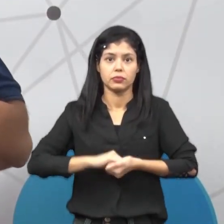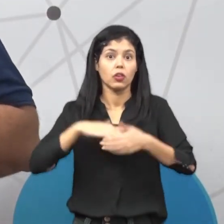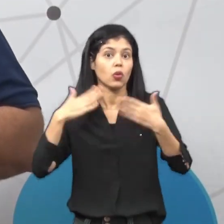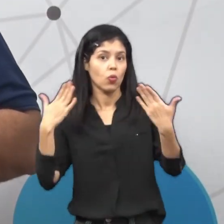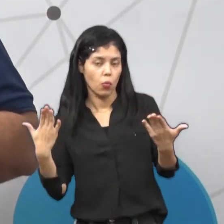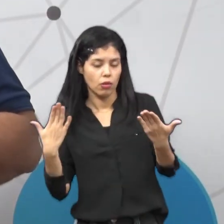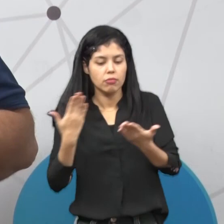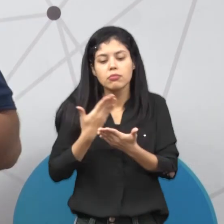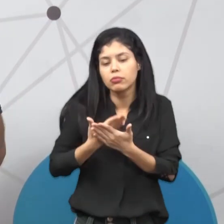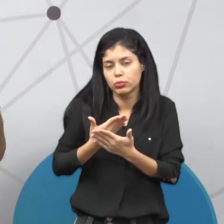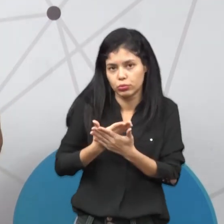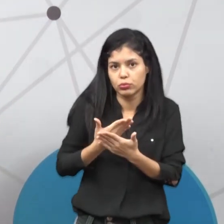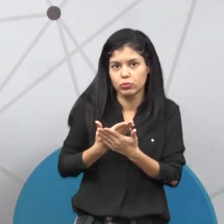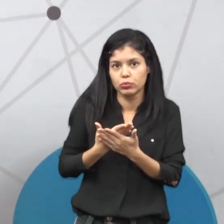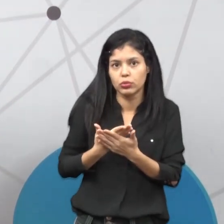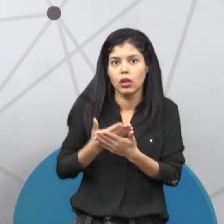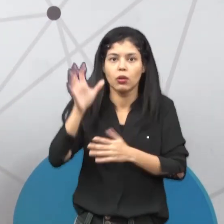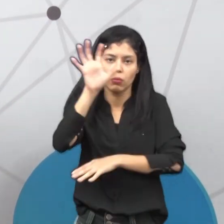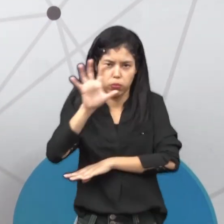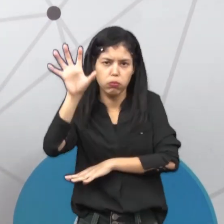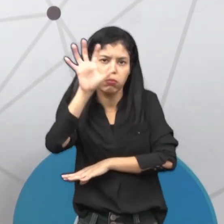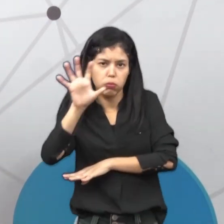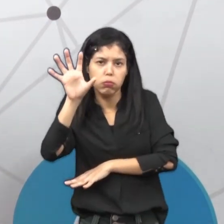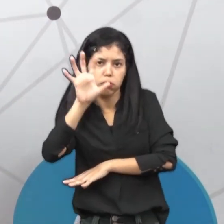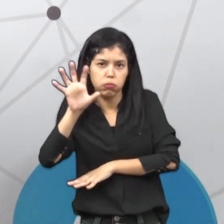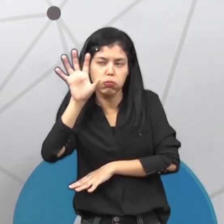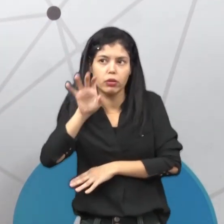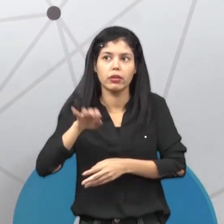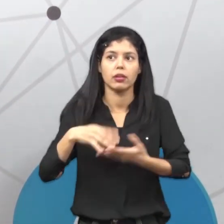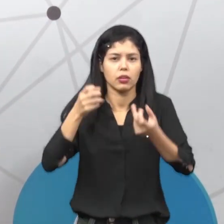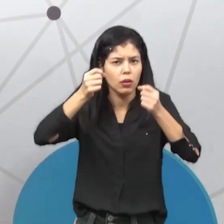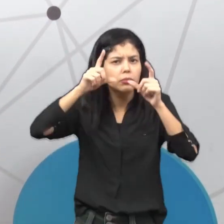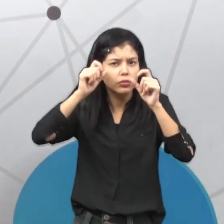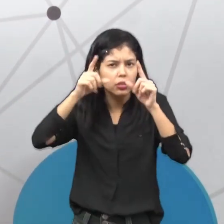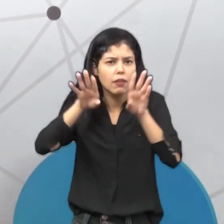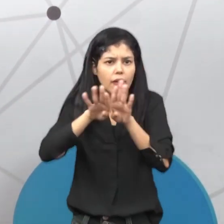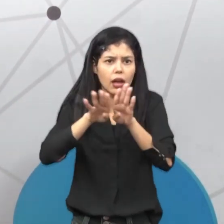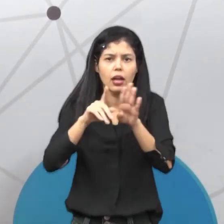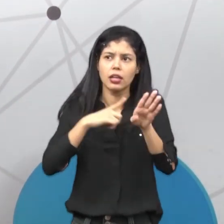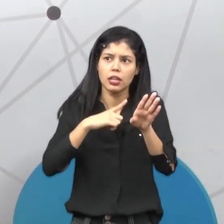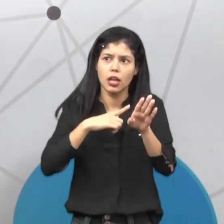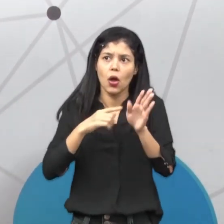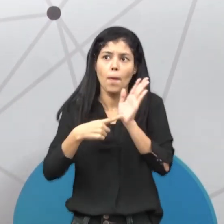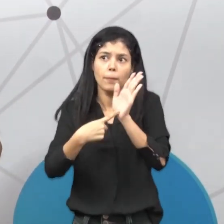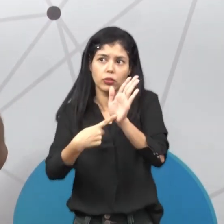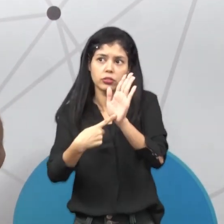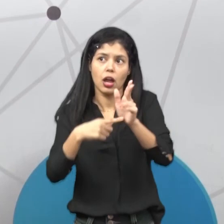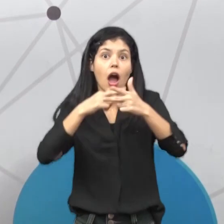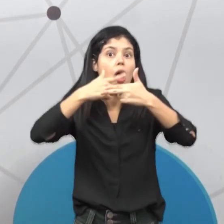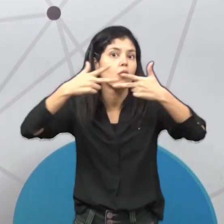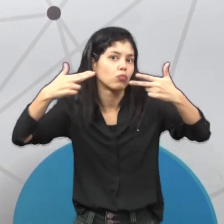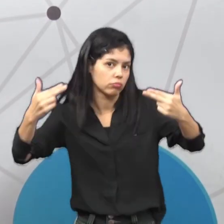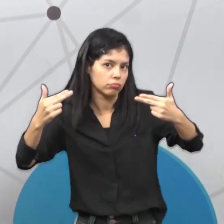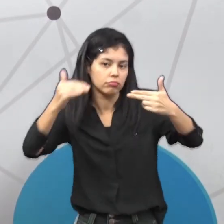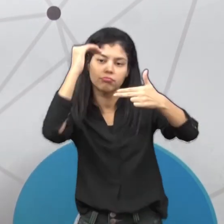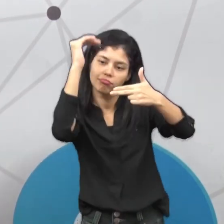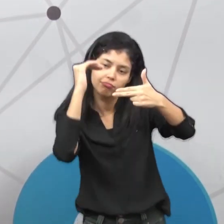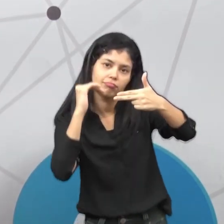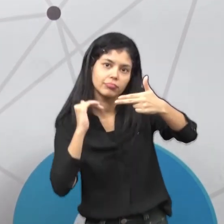Quando se estuda, então, os gases, nós podemos observar que os gases eles podem apresentar alguns